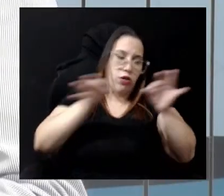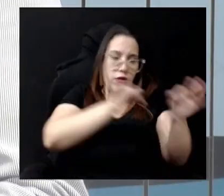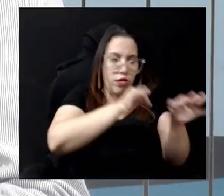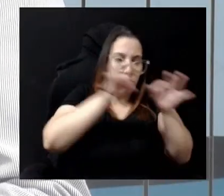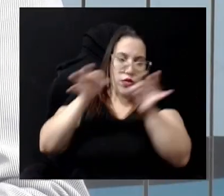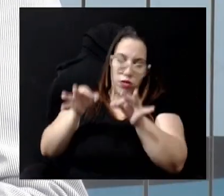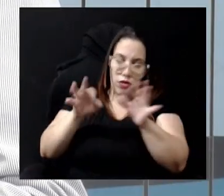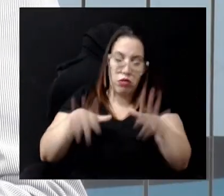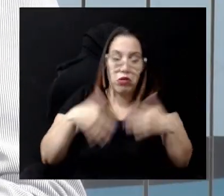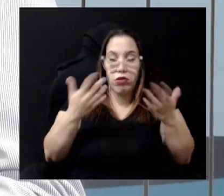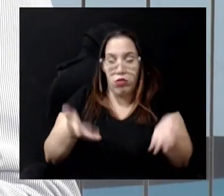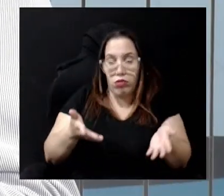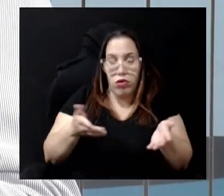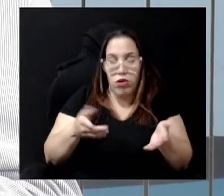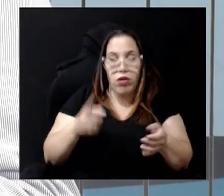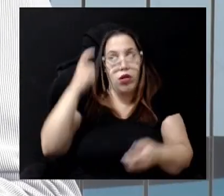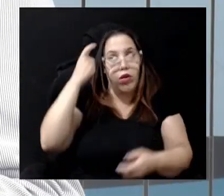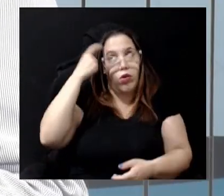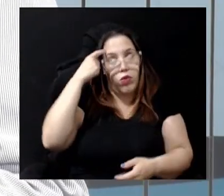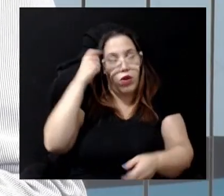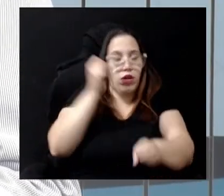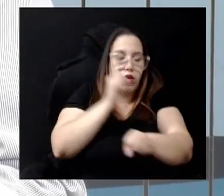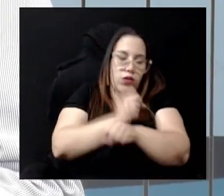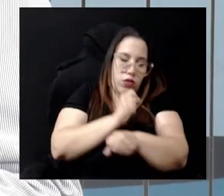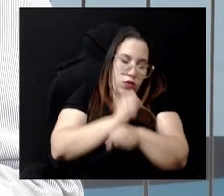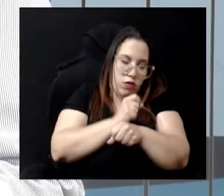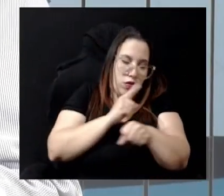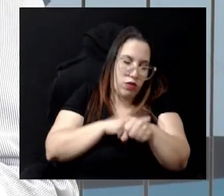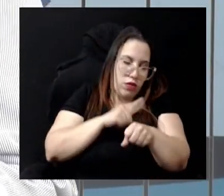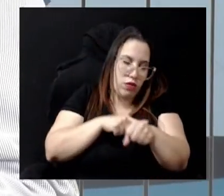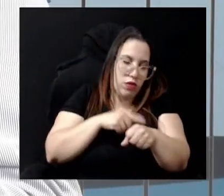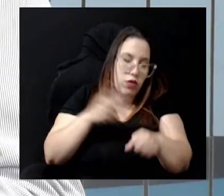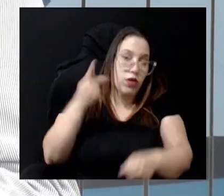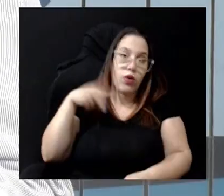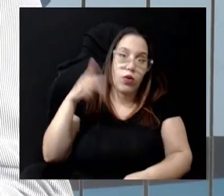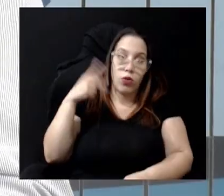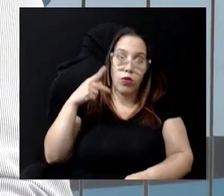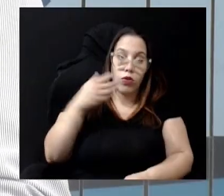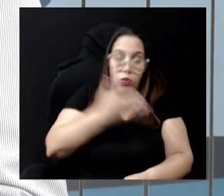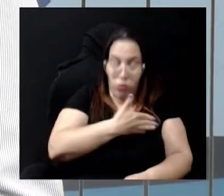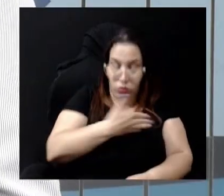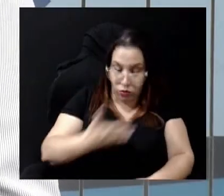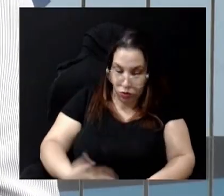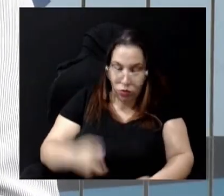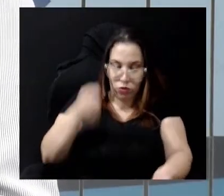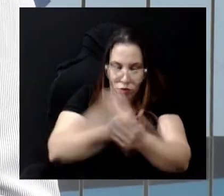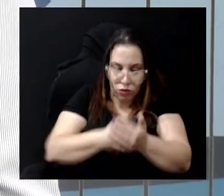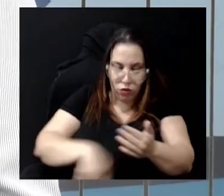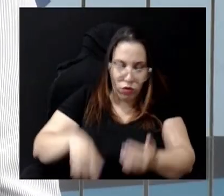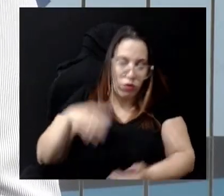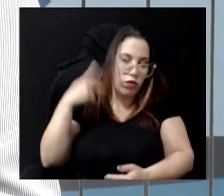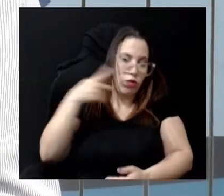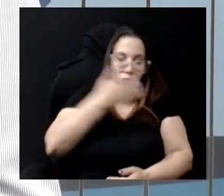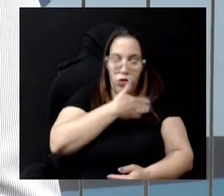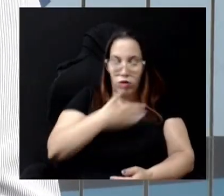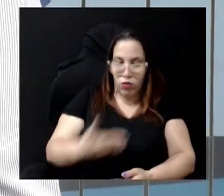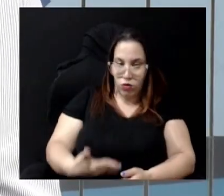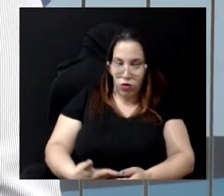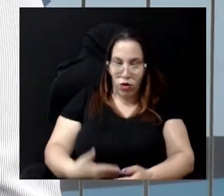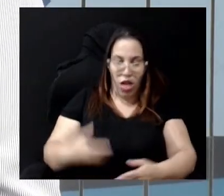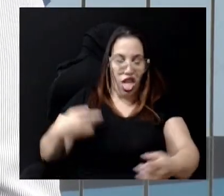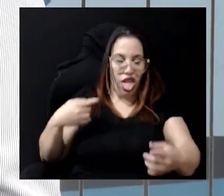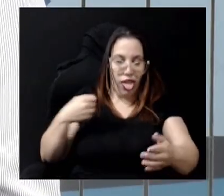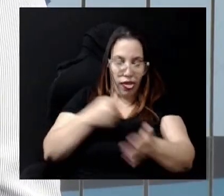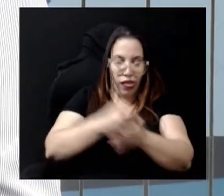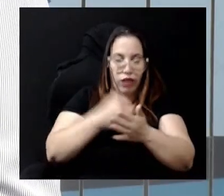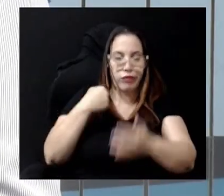Mas pensar o horário de verão como uma política pública, uma decisão pública que de alguma forma afeta todos nós, sai